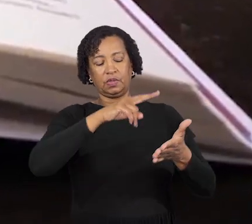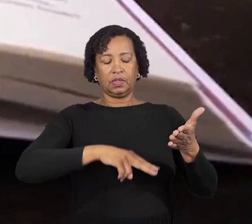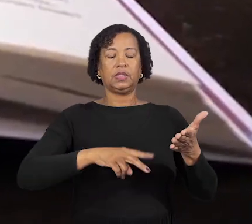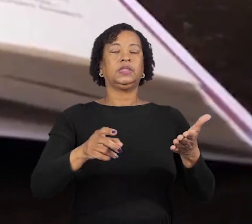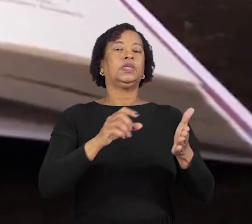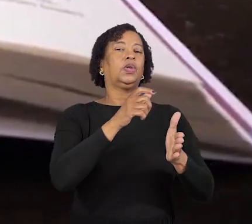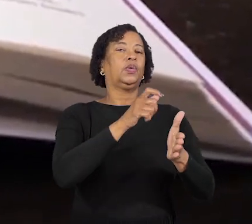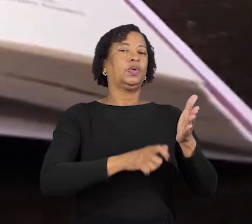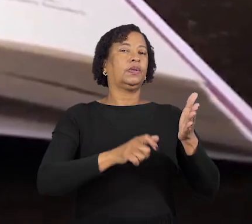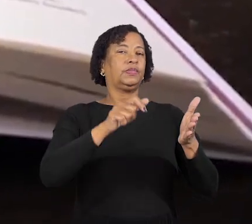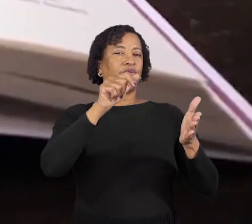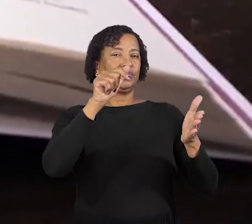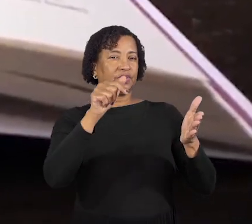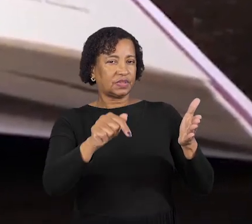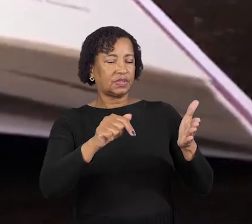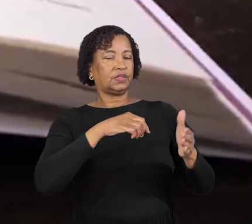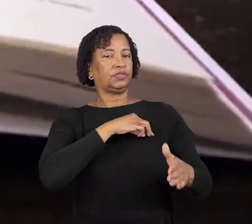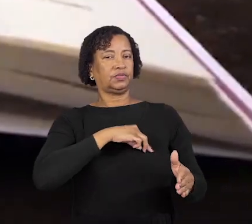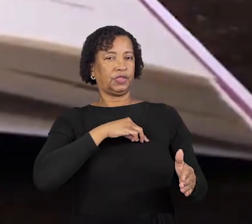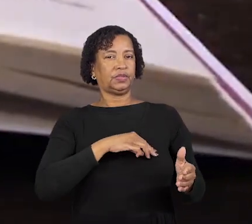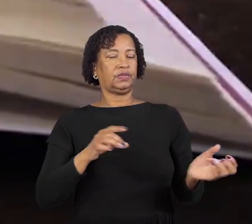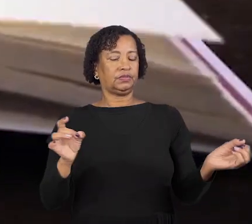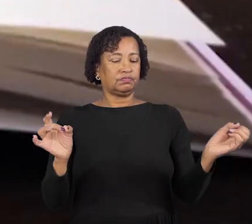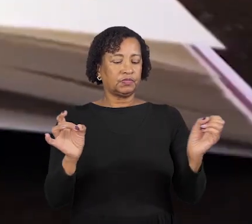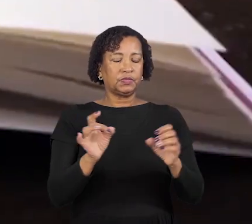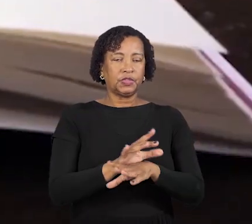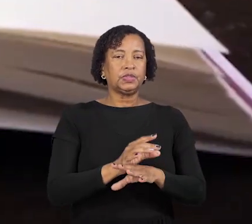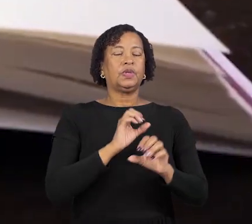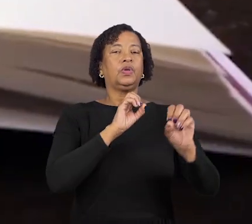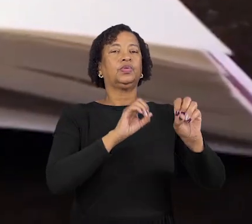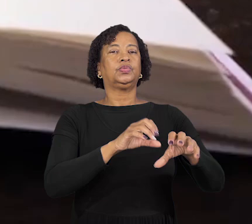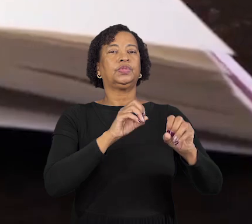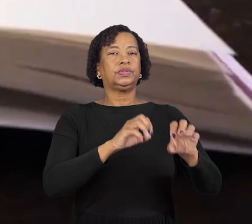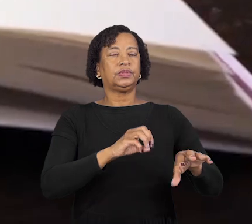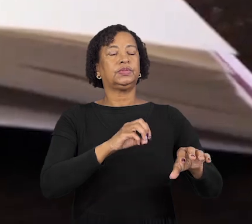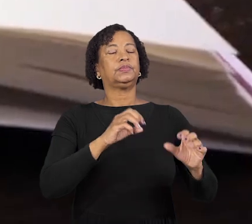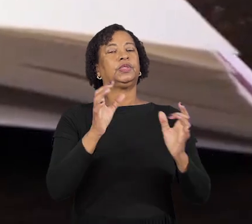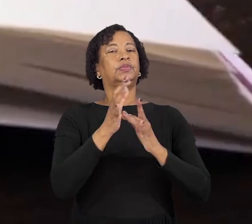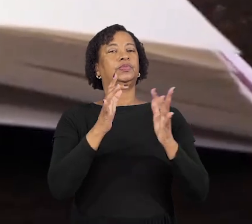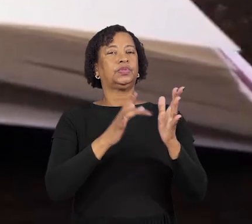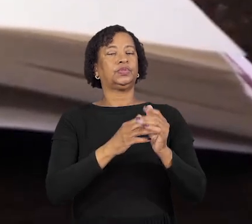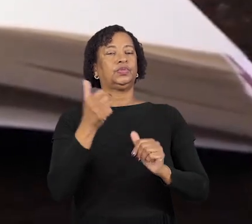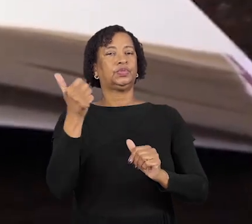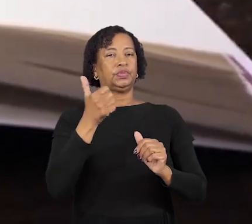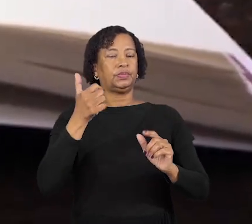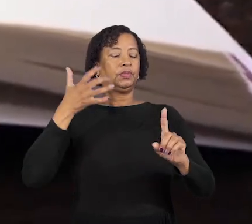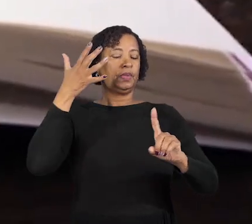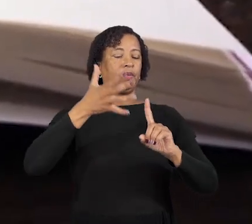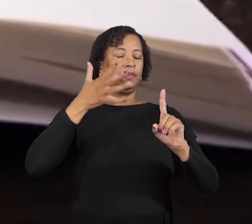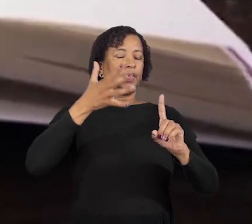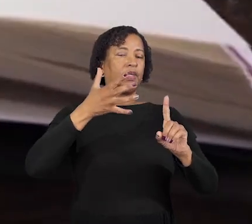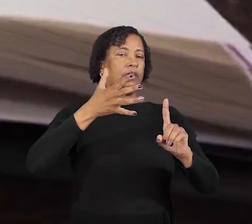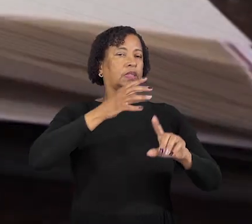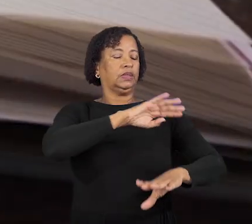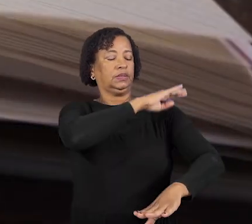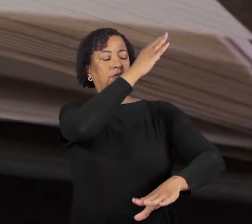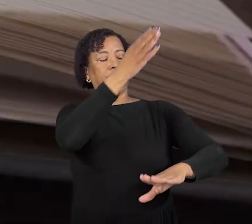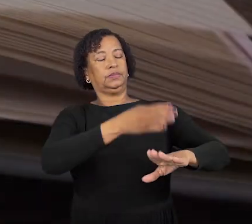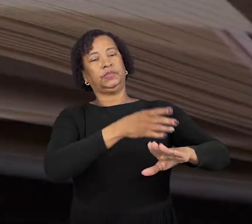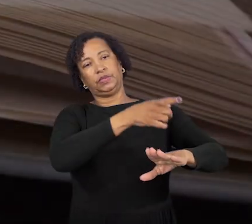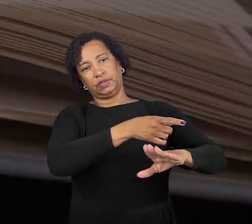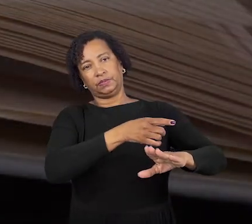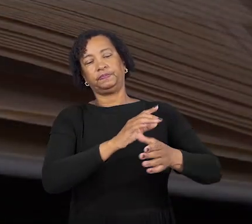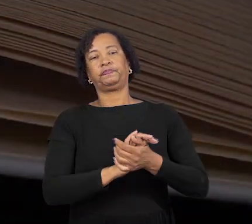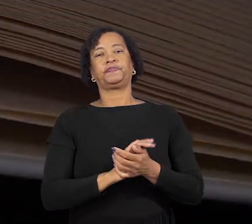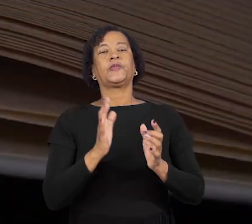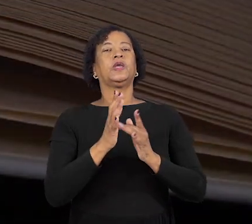e representam a conclusão do ensinamento de Jesus no que chamamos de primeiro retiro espiritual. No Sermão da Montanha,